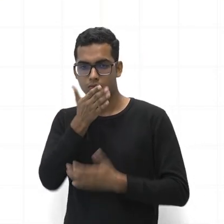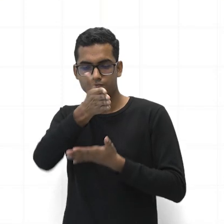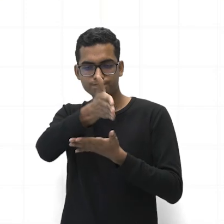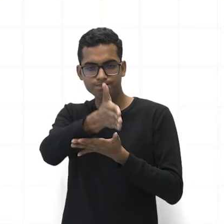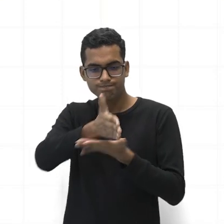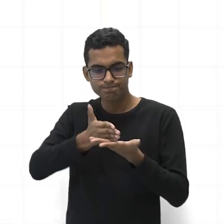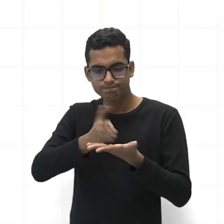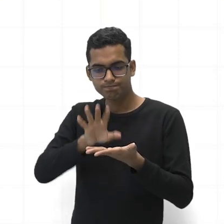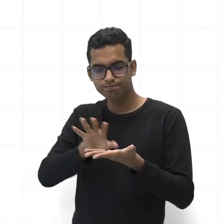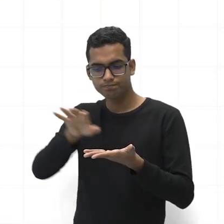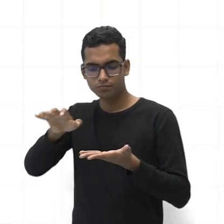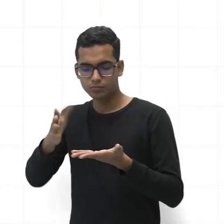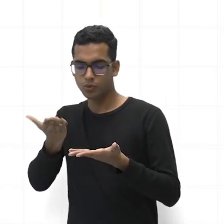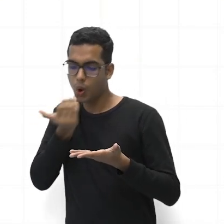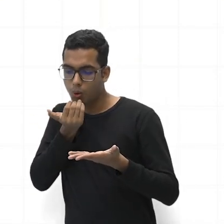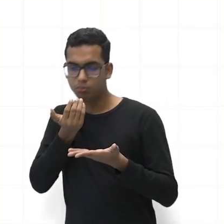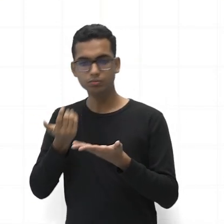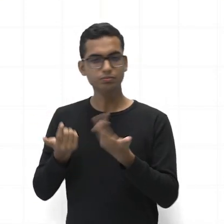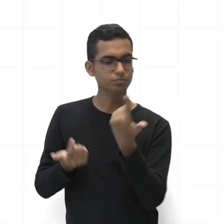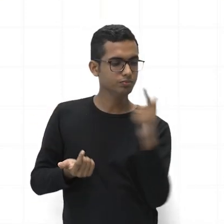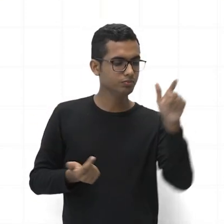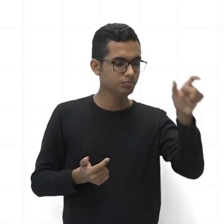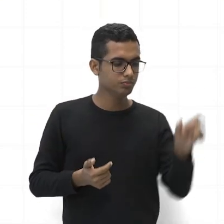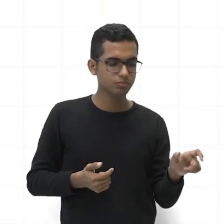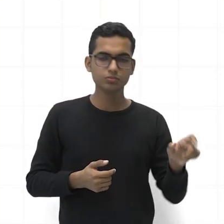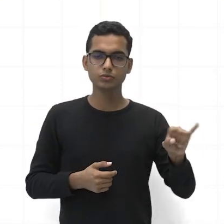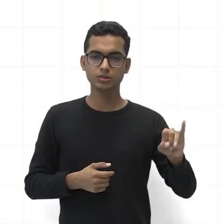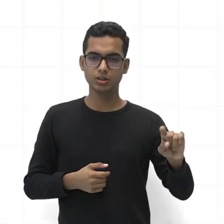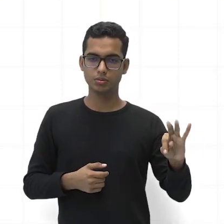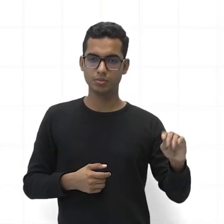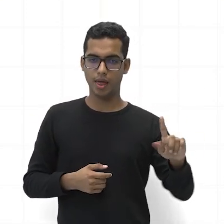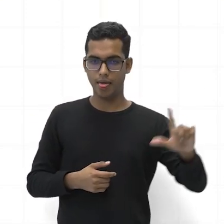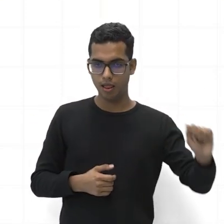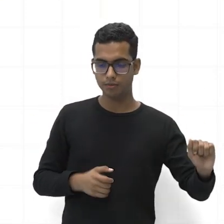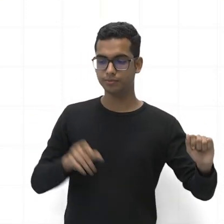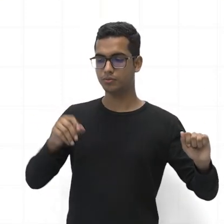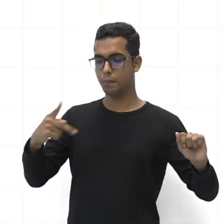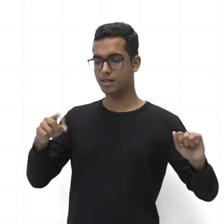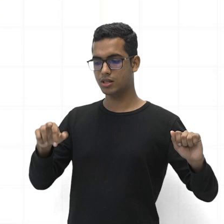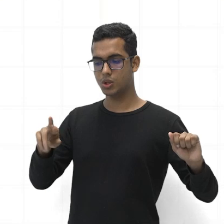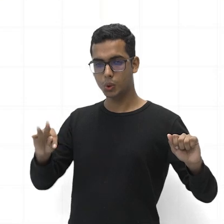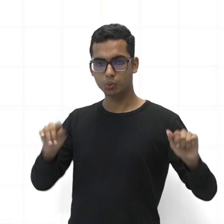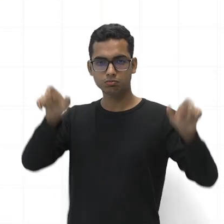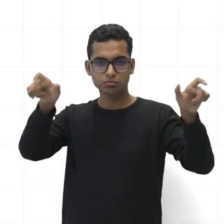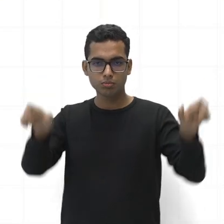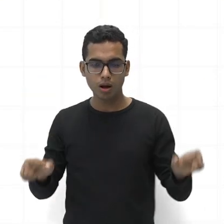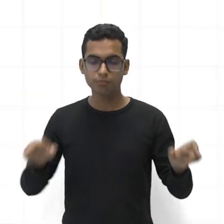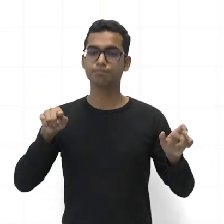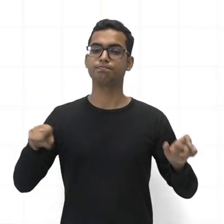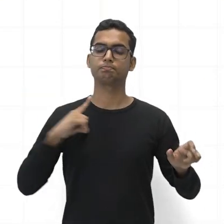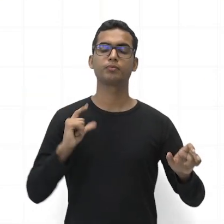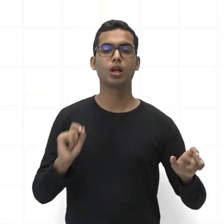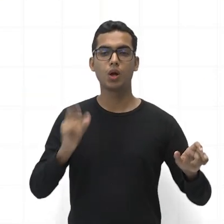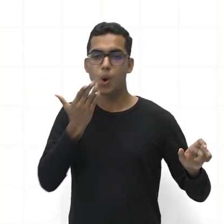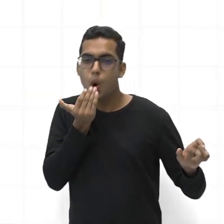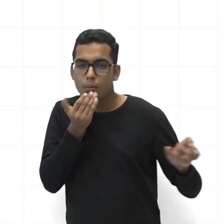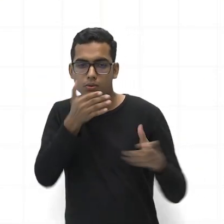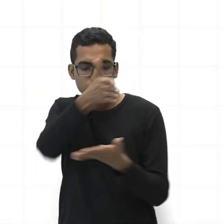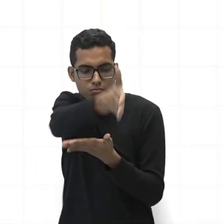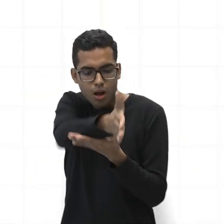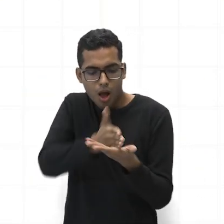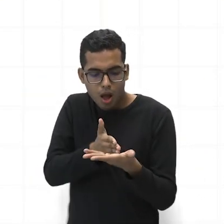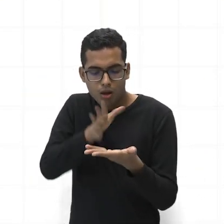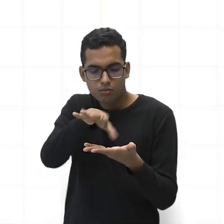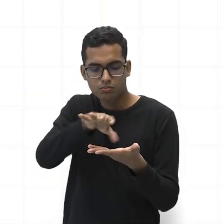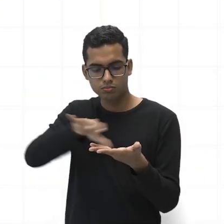outra parte. Isso quer dizer que 1/3 dividido por 2 é igual a 1/6. Só